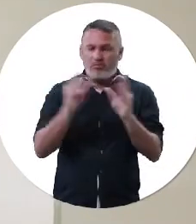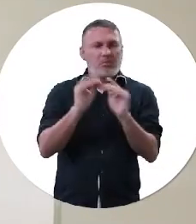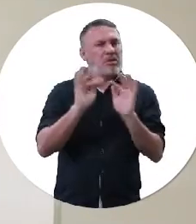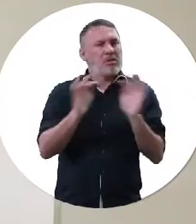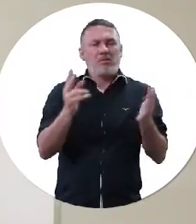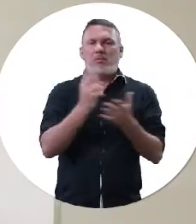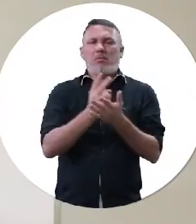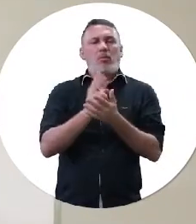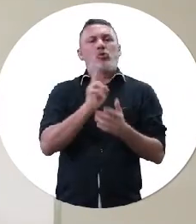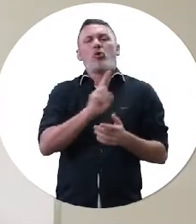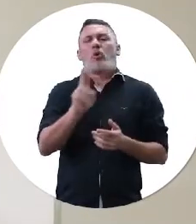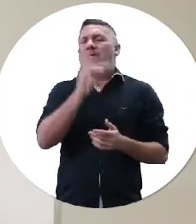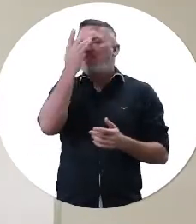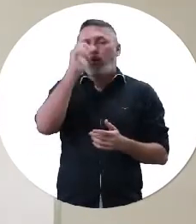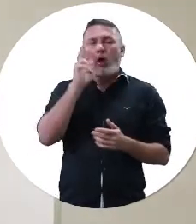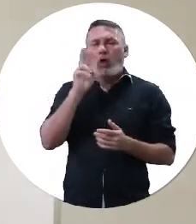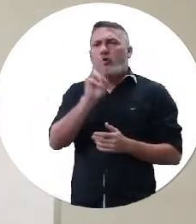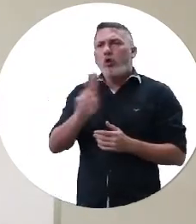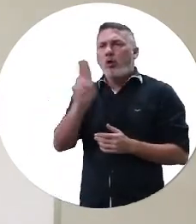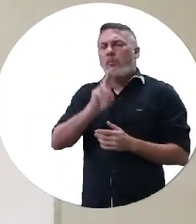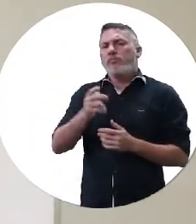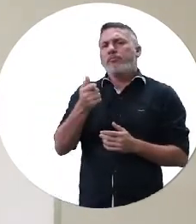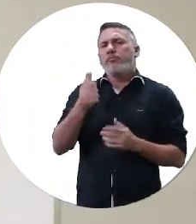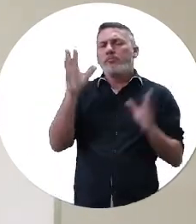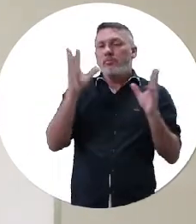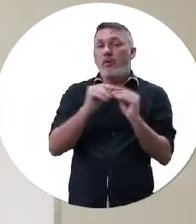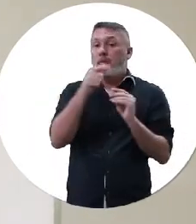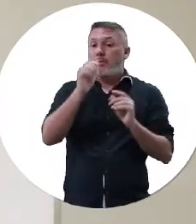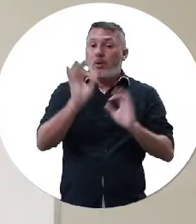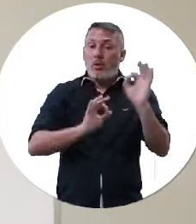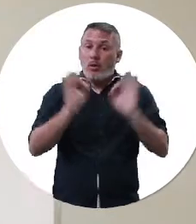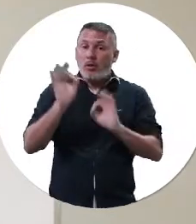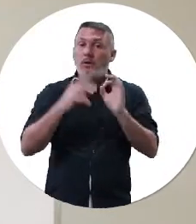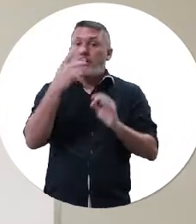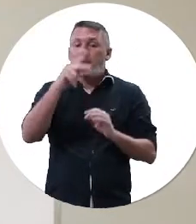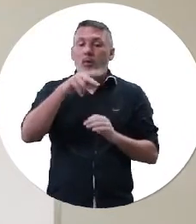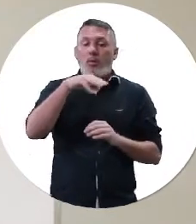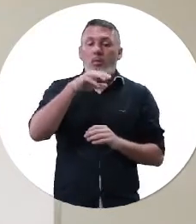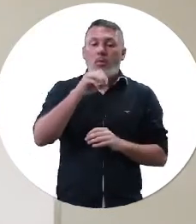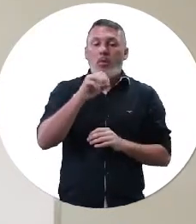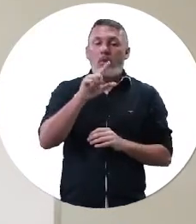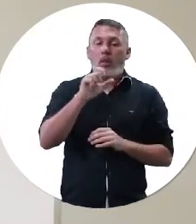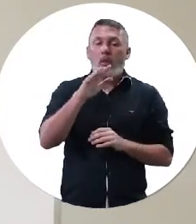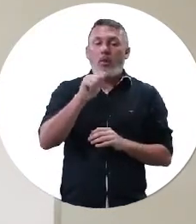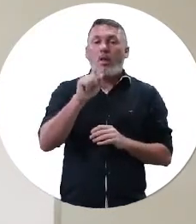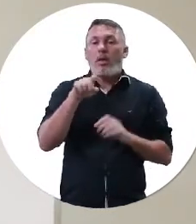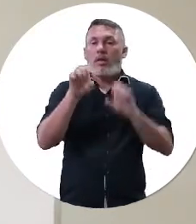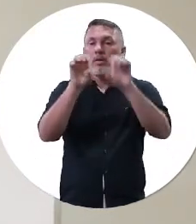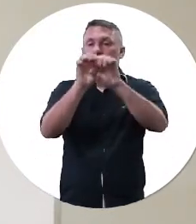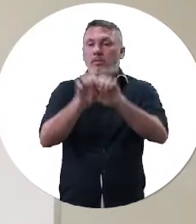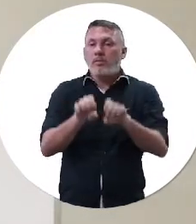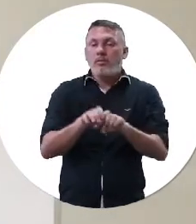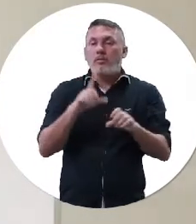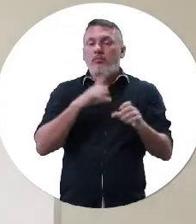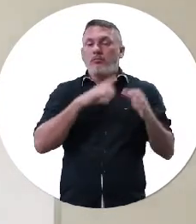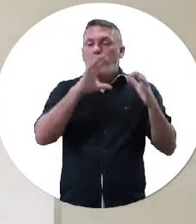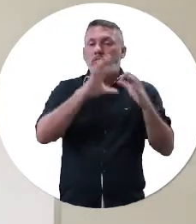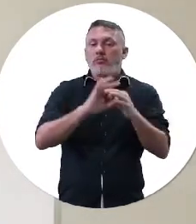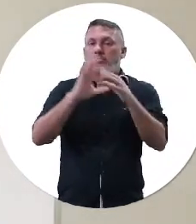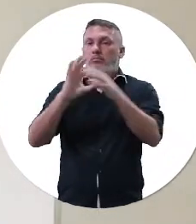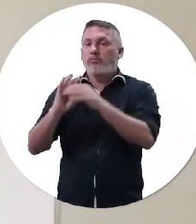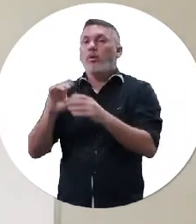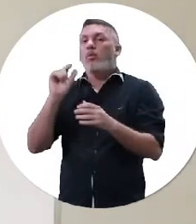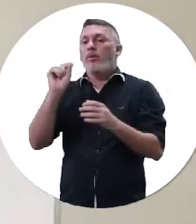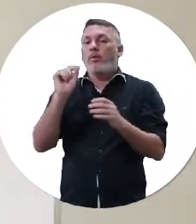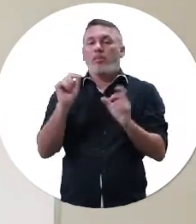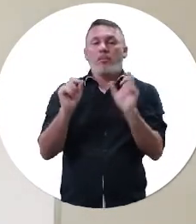Metil com A no final, metila. Propanoato de metilo. É relativamente simples a nomenclatura, não é